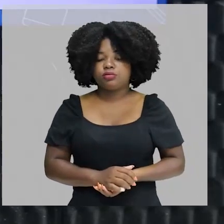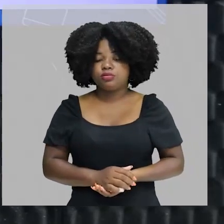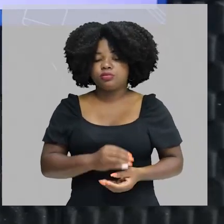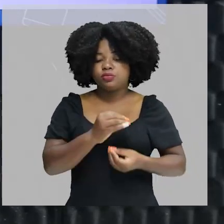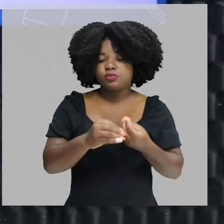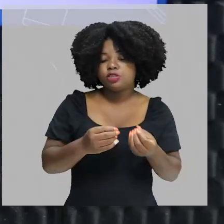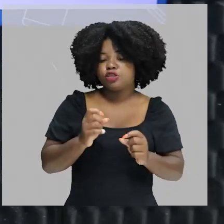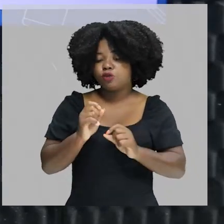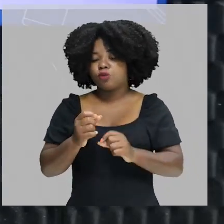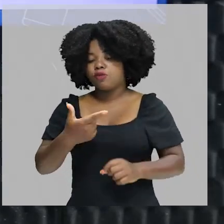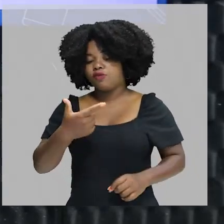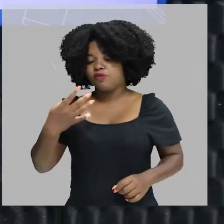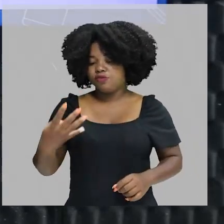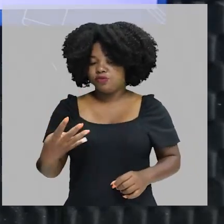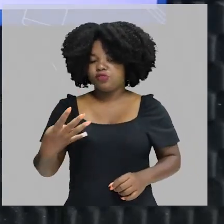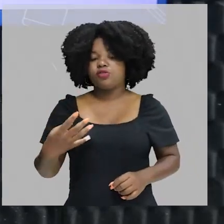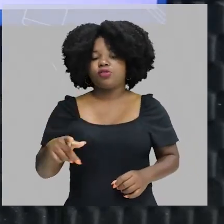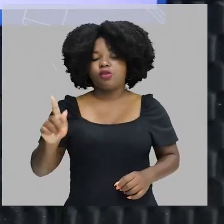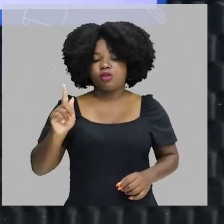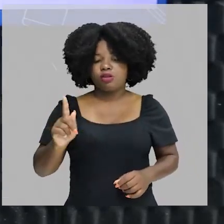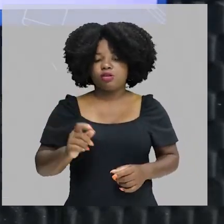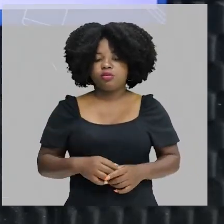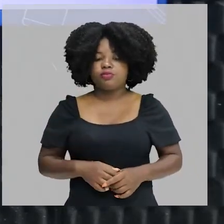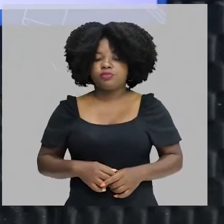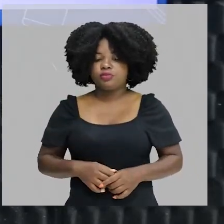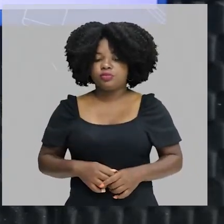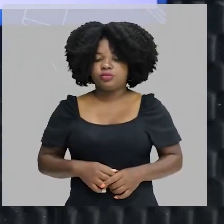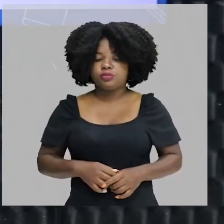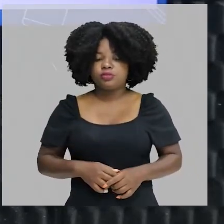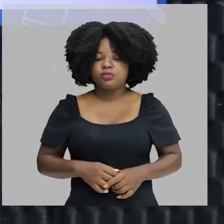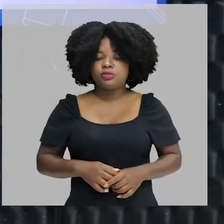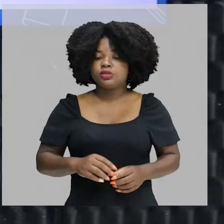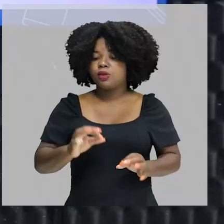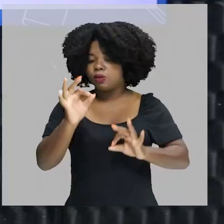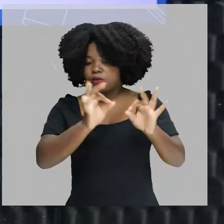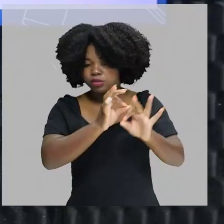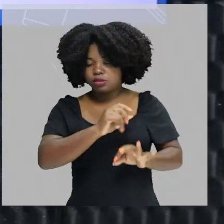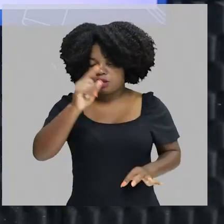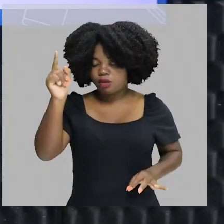com 24 gramas do oxigênio. Montamos uma regra de 3.